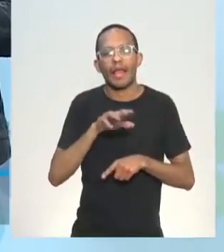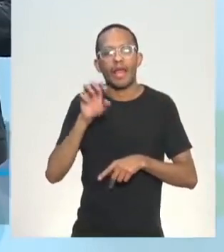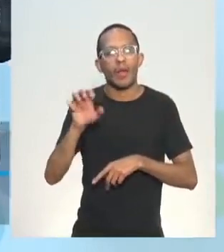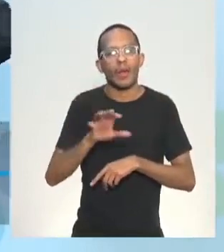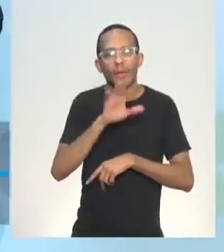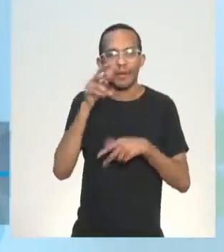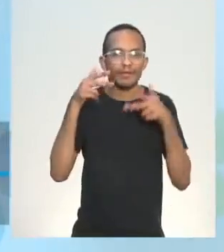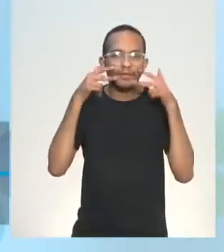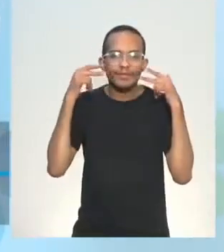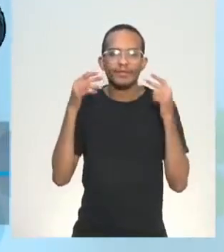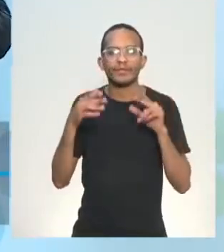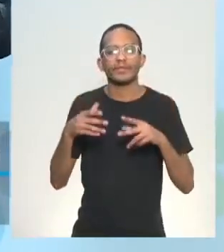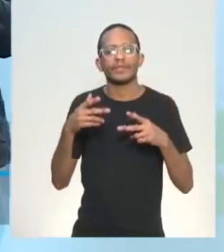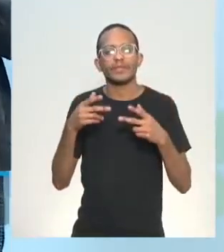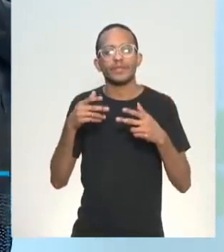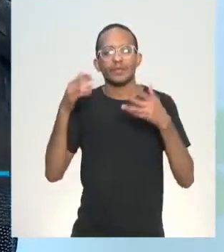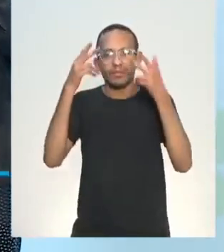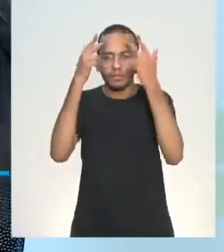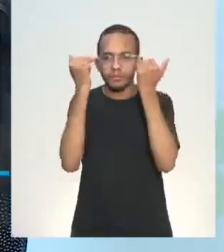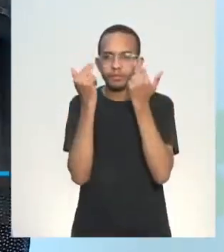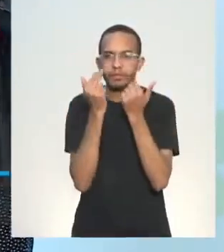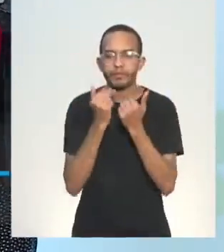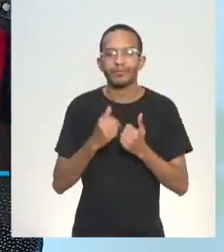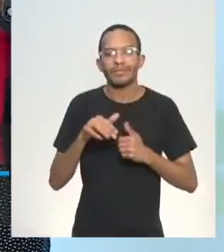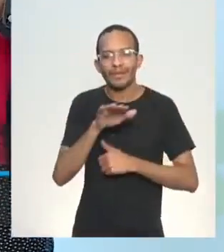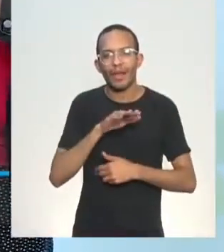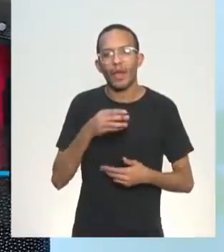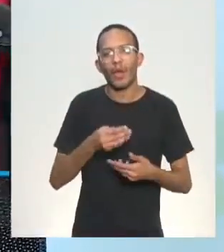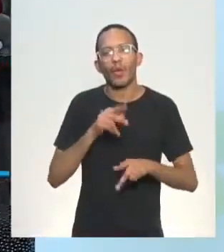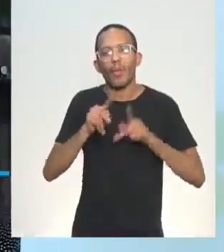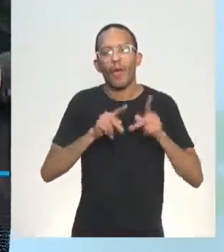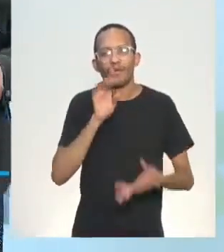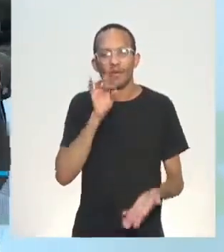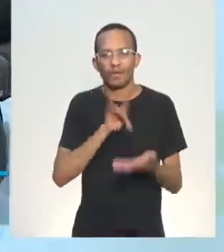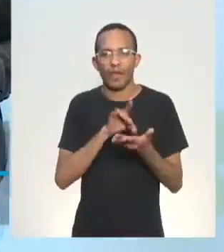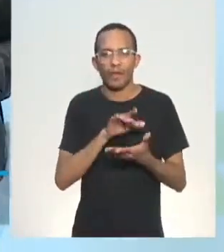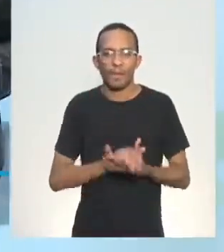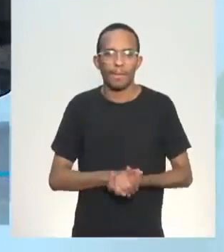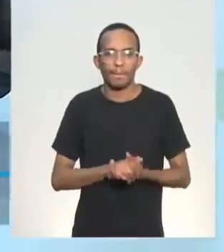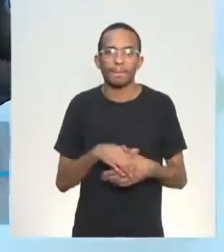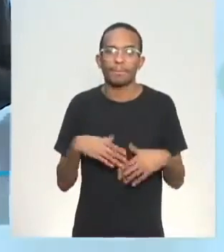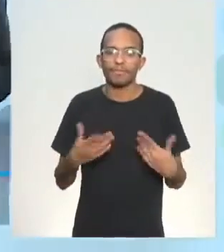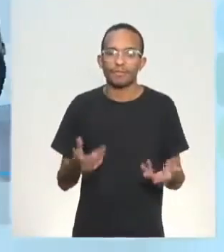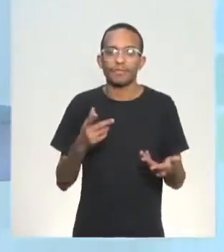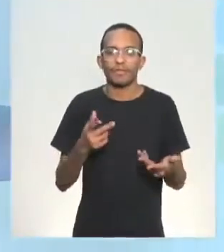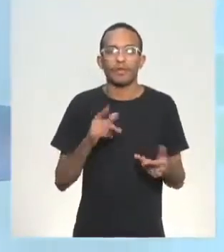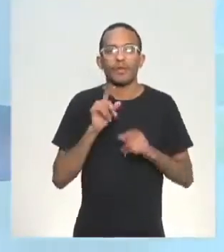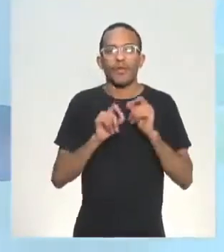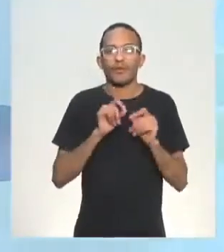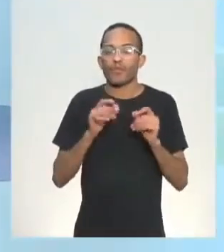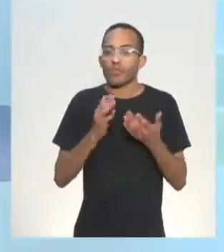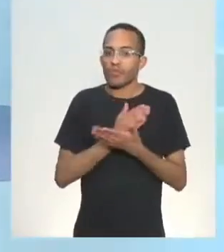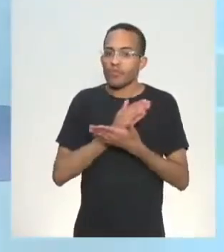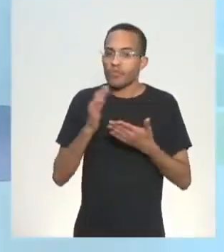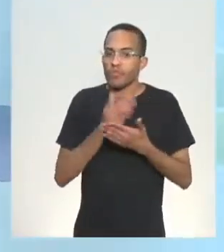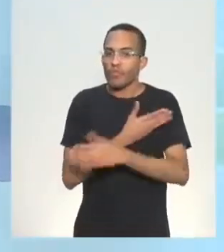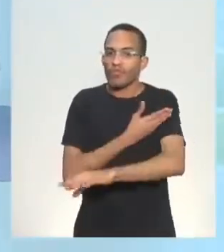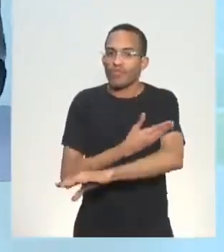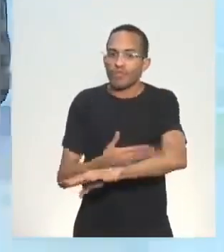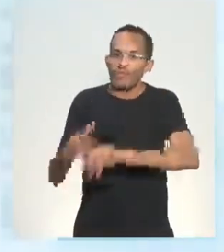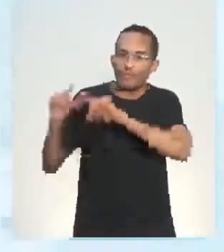fatores. Né? Que é isso que faz com que a nossa cultura seja tão rica. Ok? Então, gente, vamos ver aqui alguns traços aqui